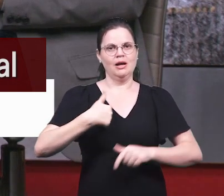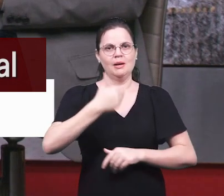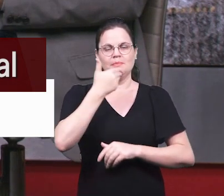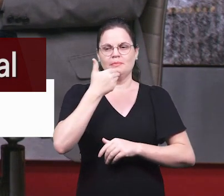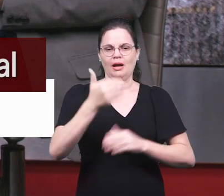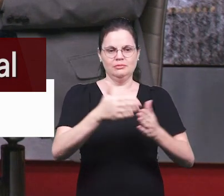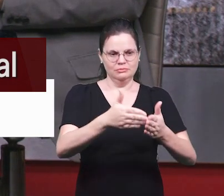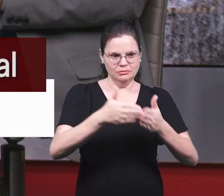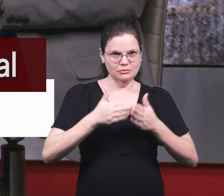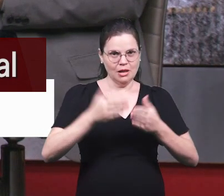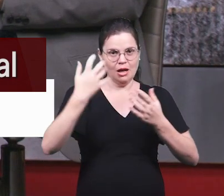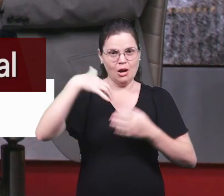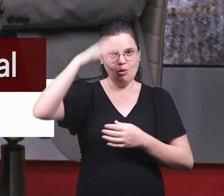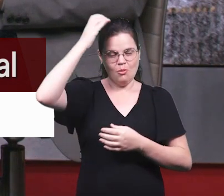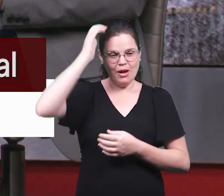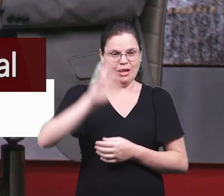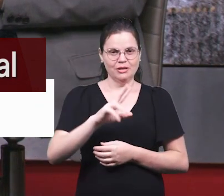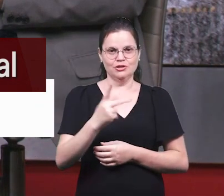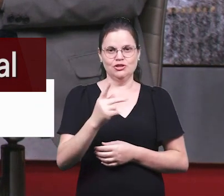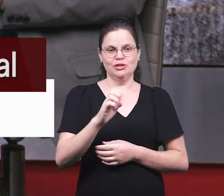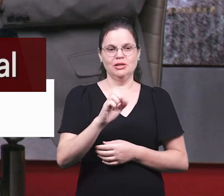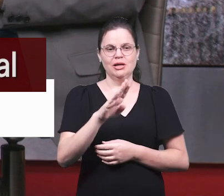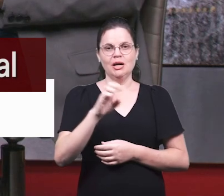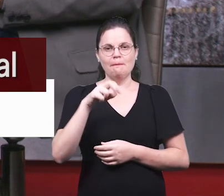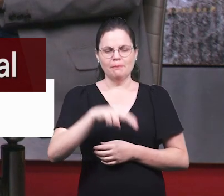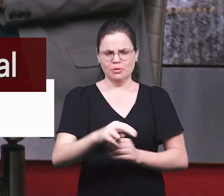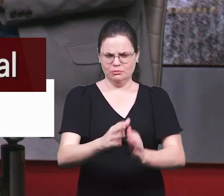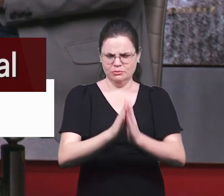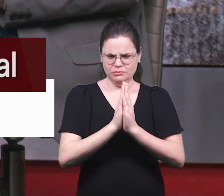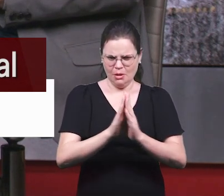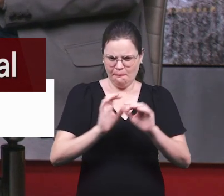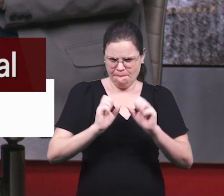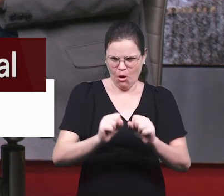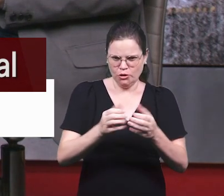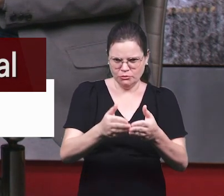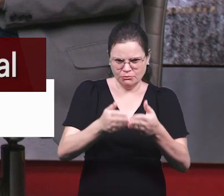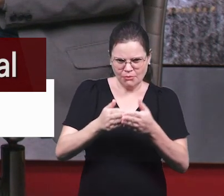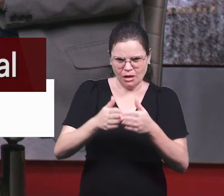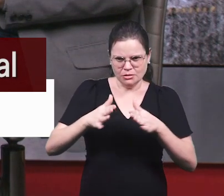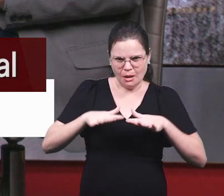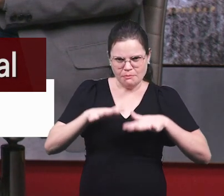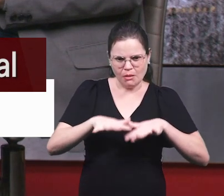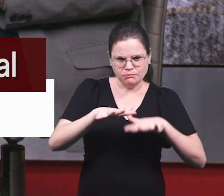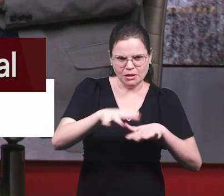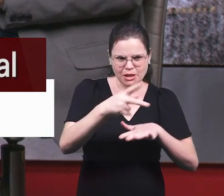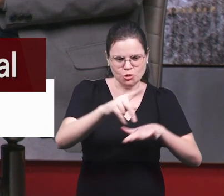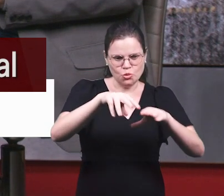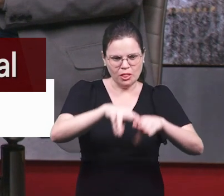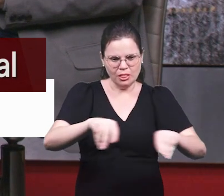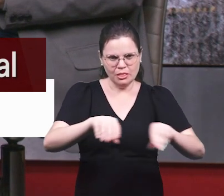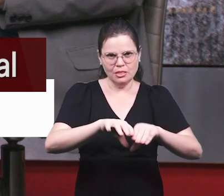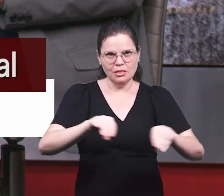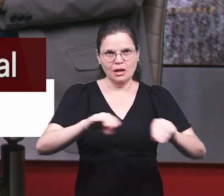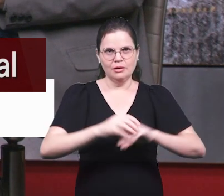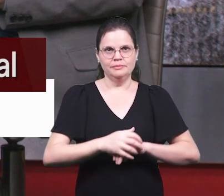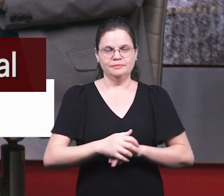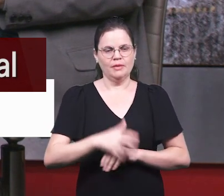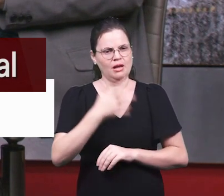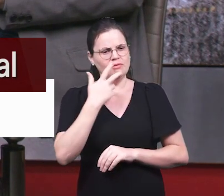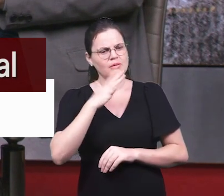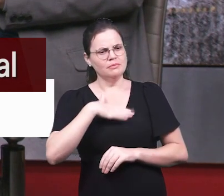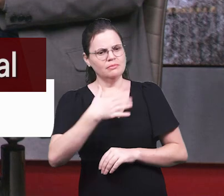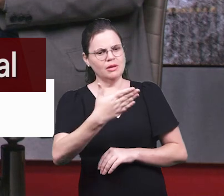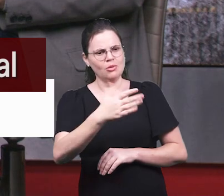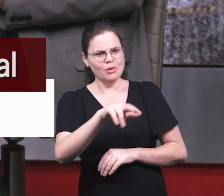ao rei de Edom nas terras deles, que era o caminho por onde eles precisavam passar, chama ele de parente,